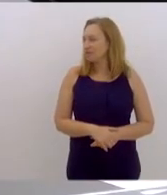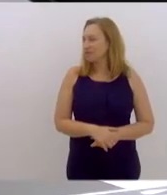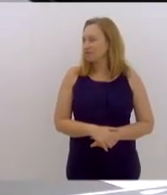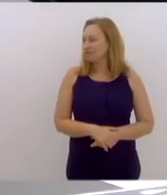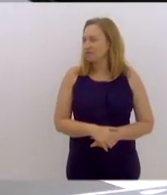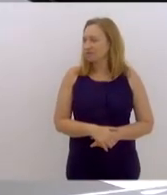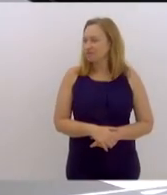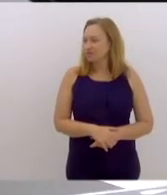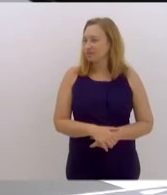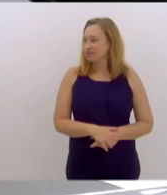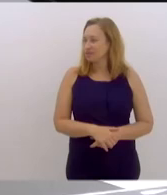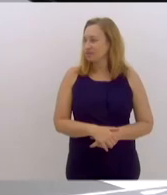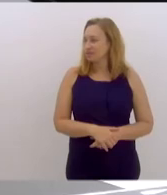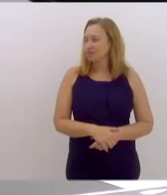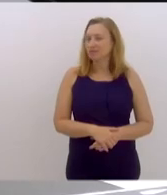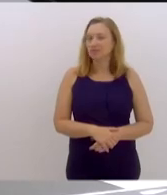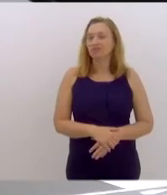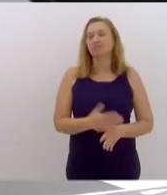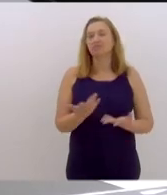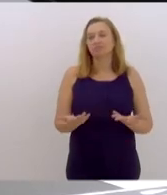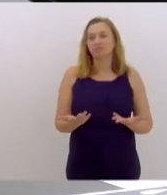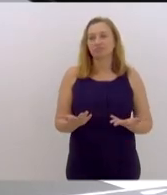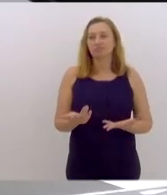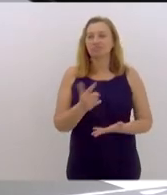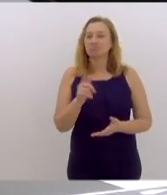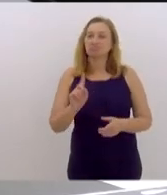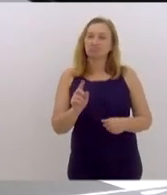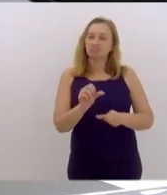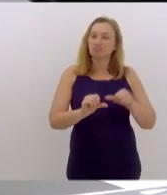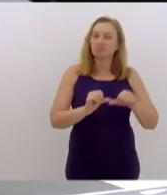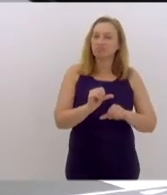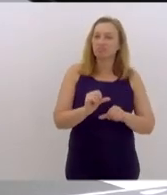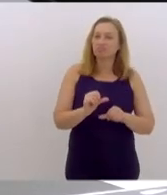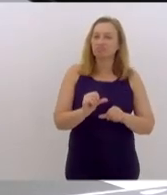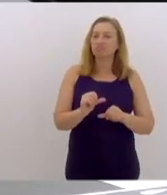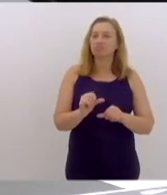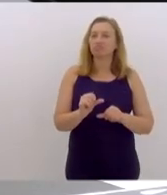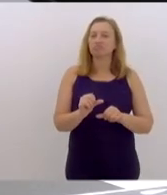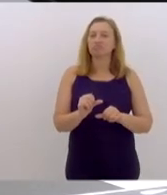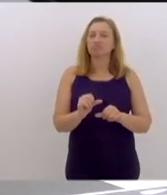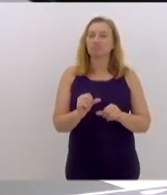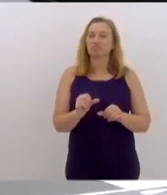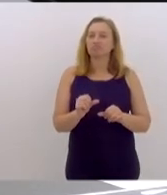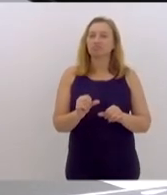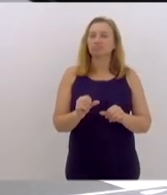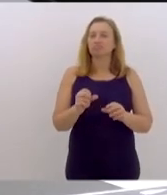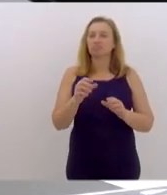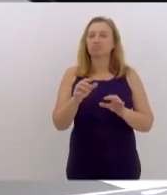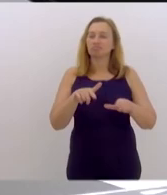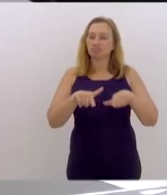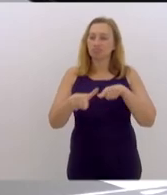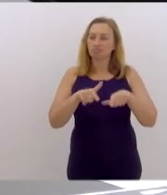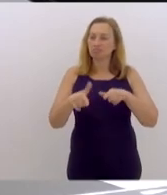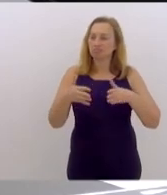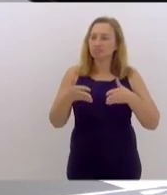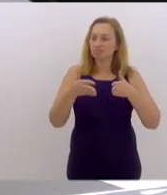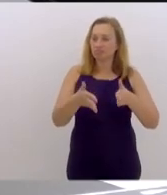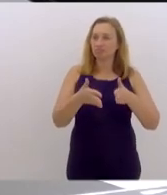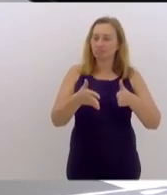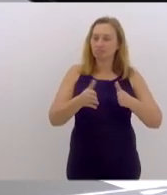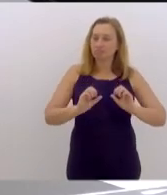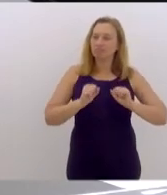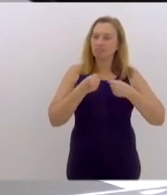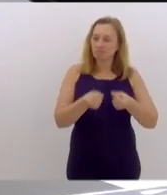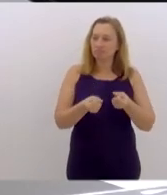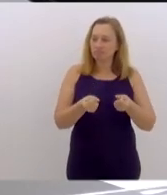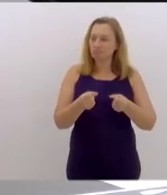abaixo seguem algumas considerações que não muda o mérito do trabalho mas que reflete o meu empenho